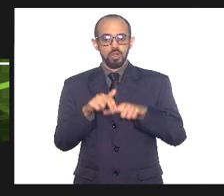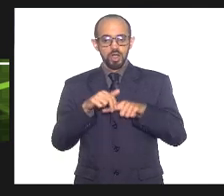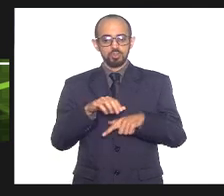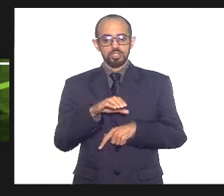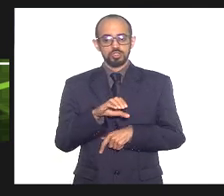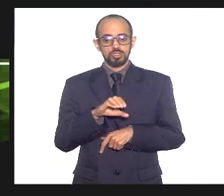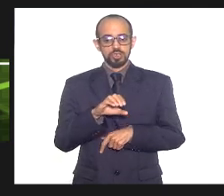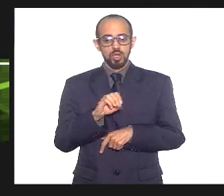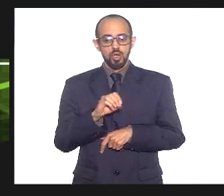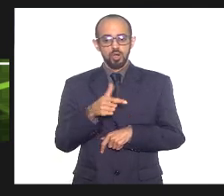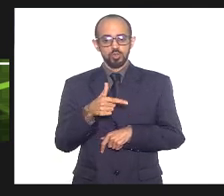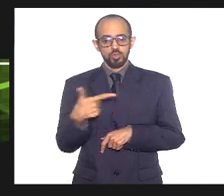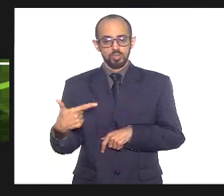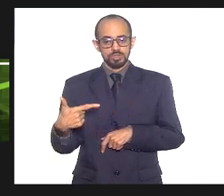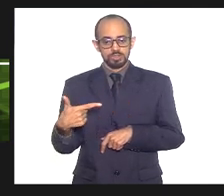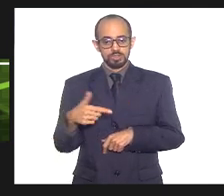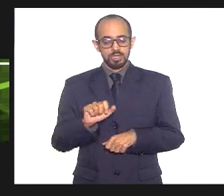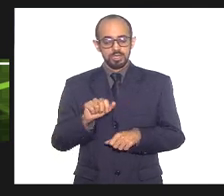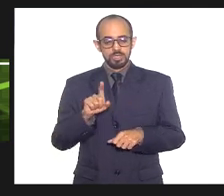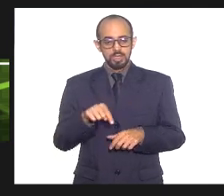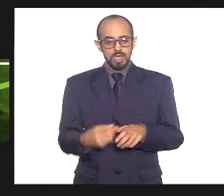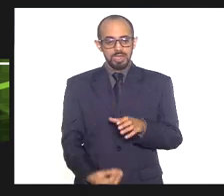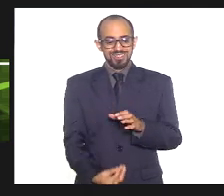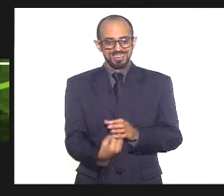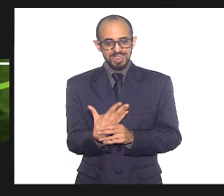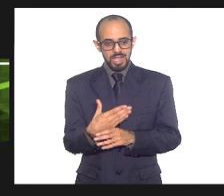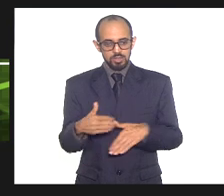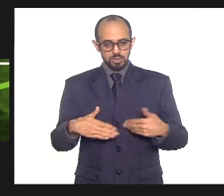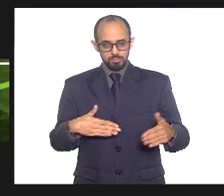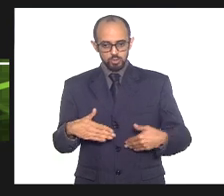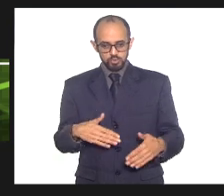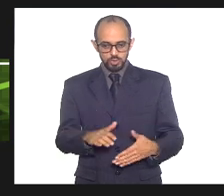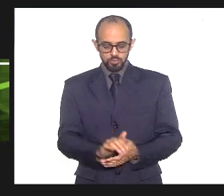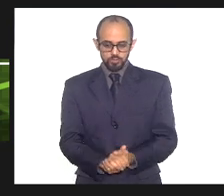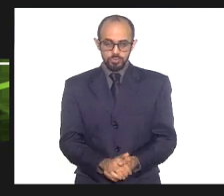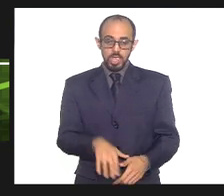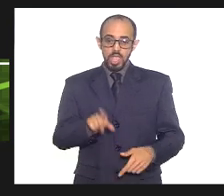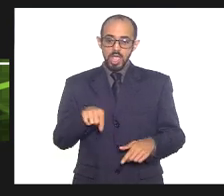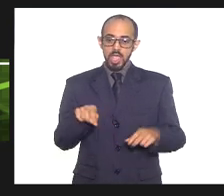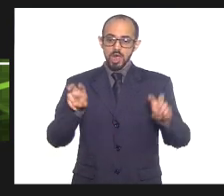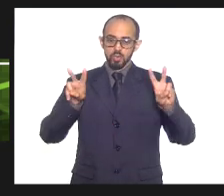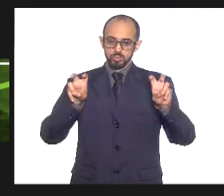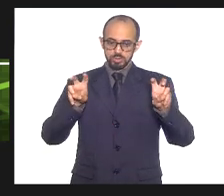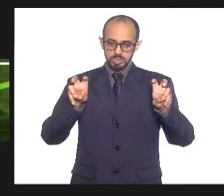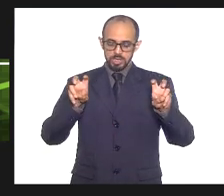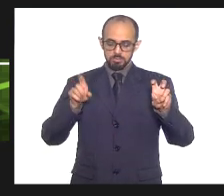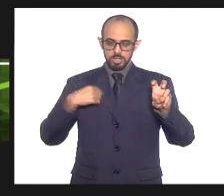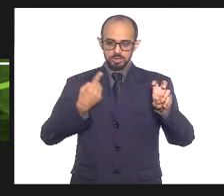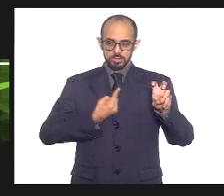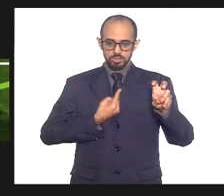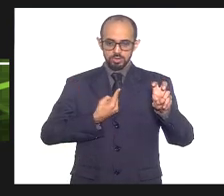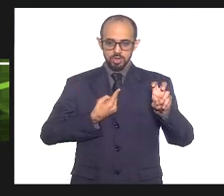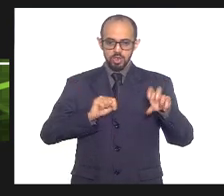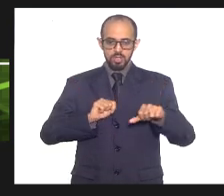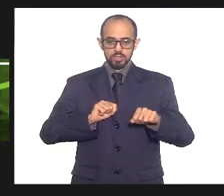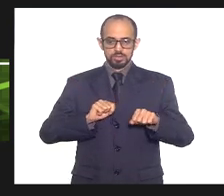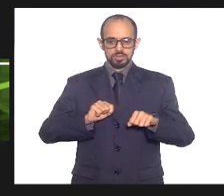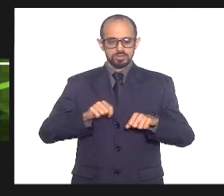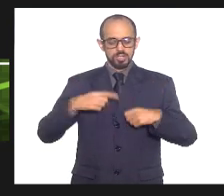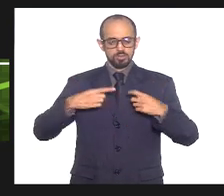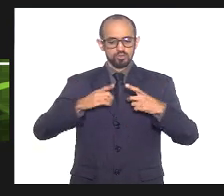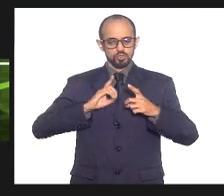CO2 que é produzido. Mas esse é um tema que está realmente em